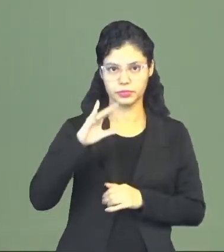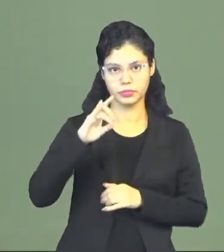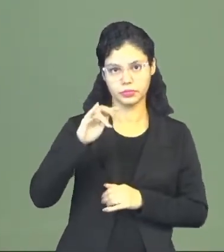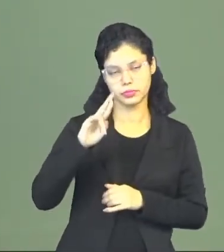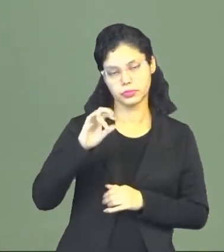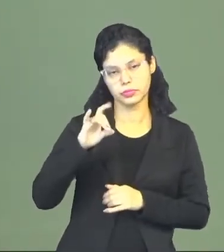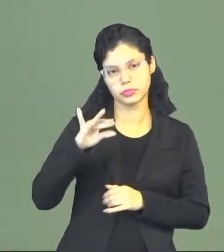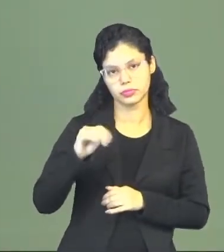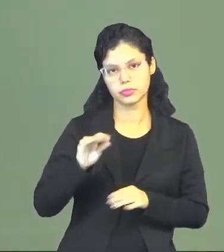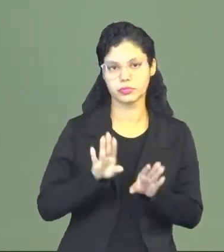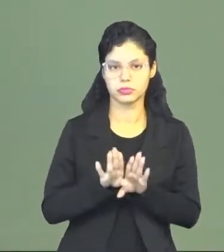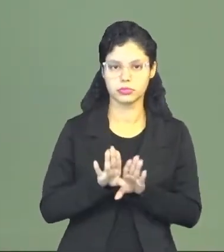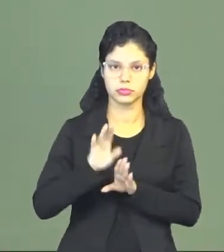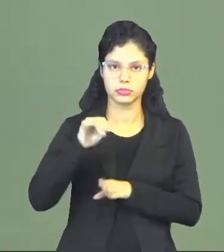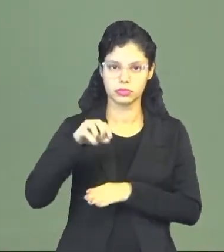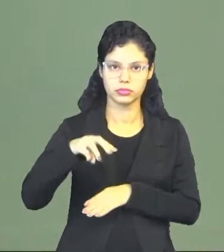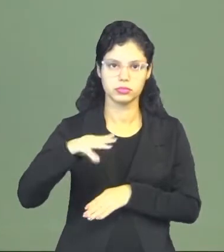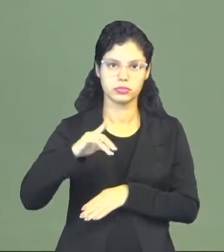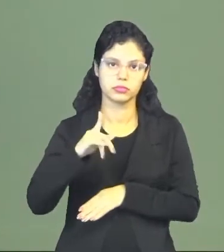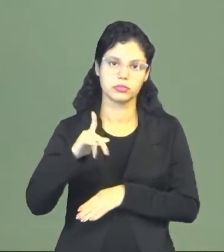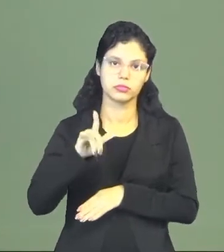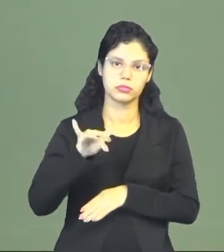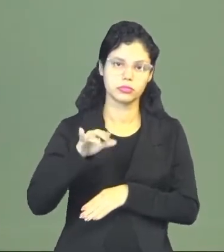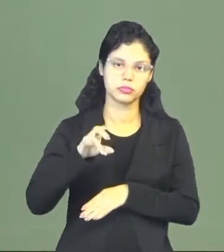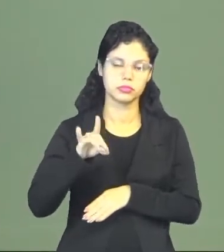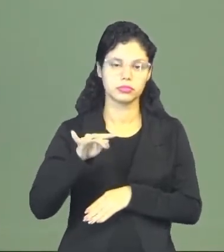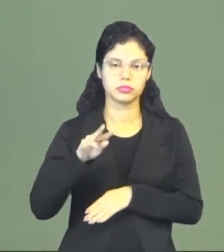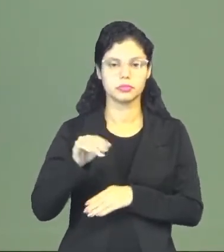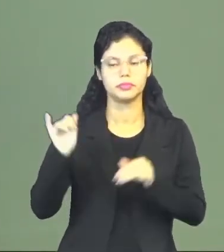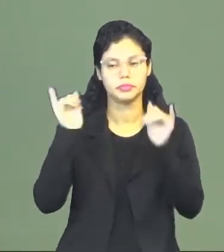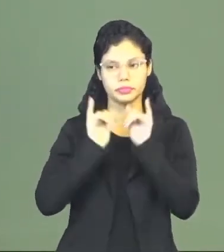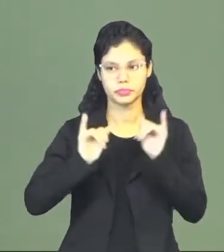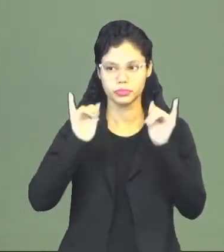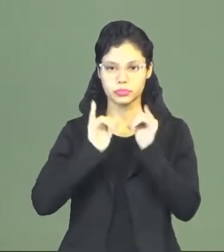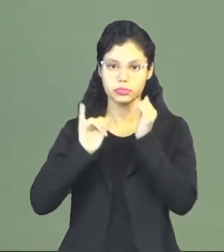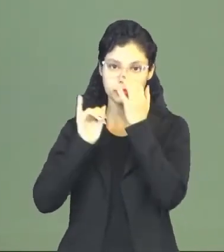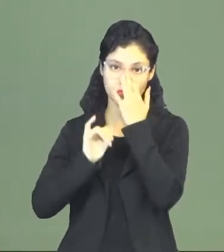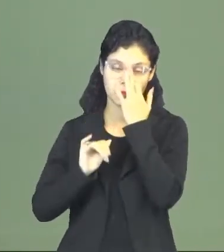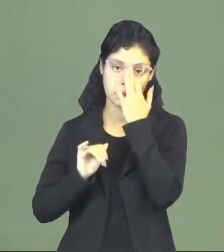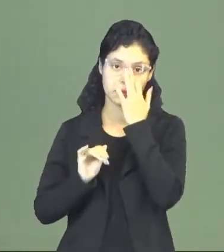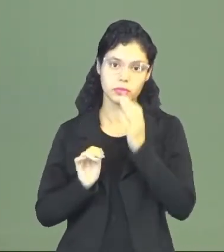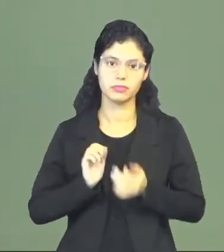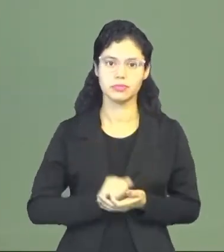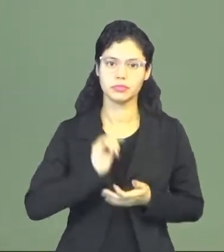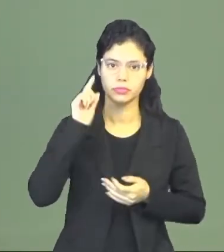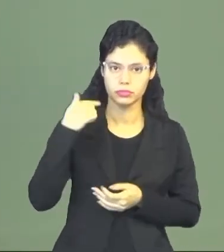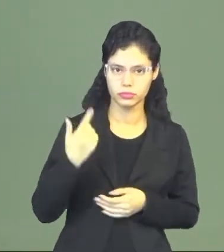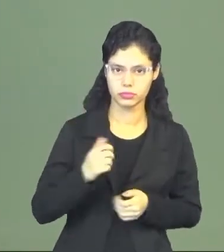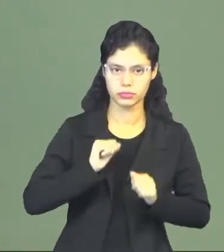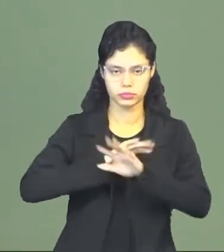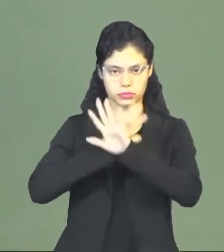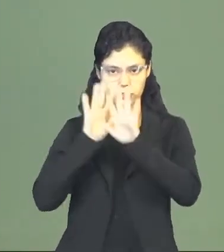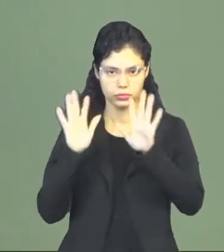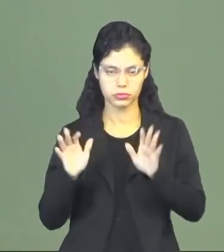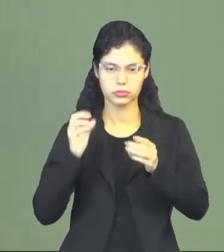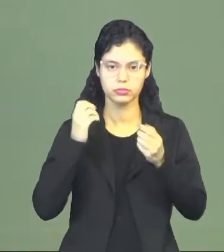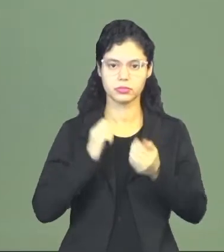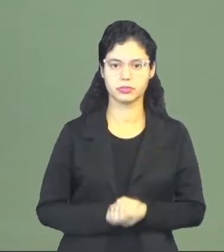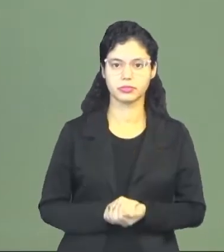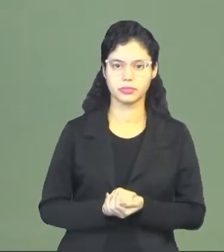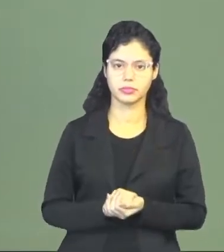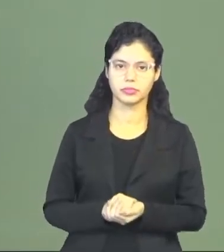explícitas e implícitas no texto. Informações, só para lembrar, tá? Informações explícitas são aquelas mais claras,